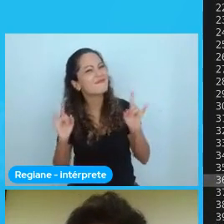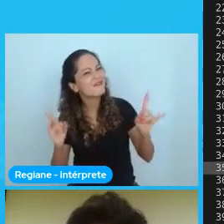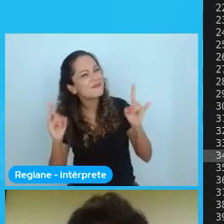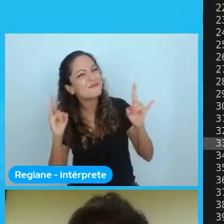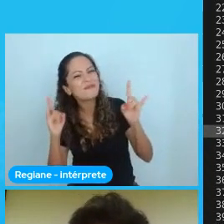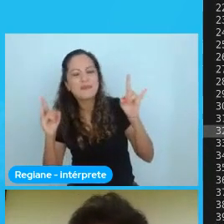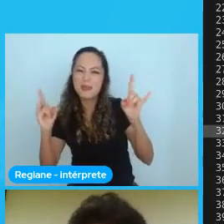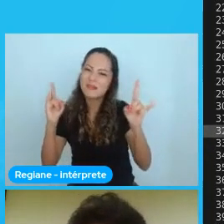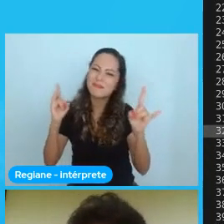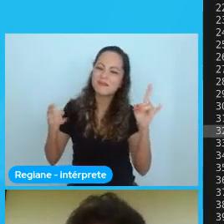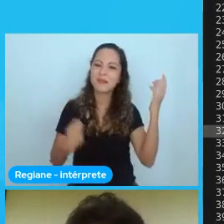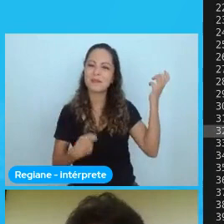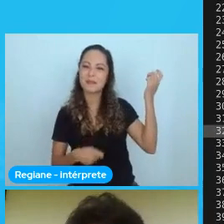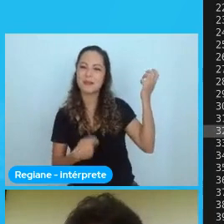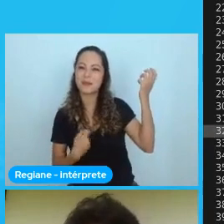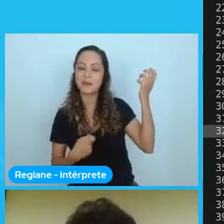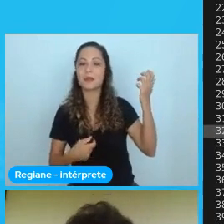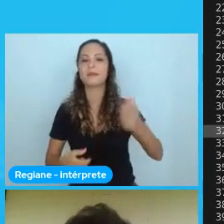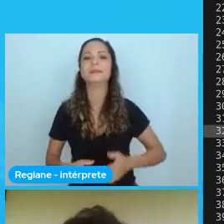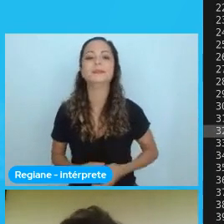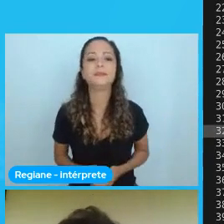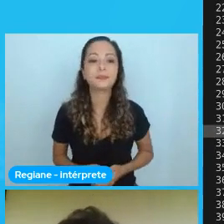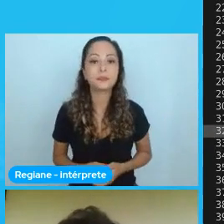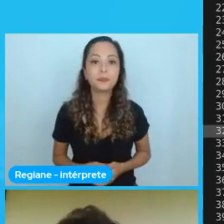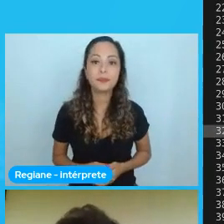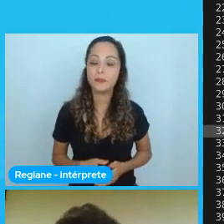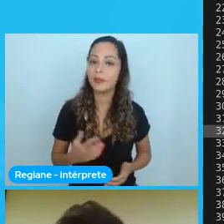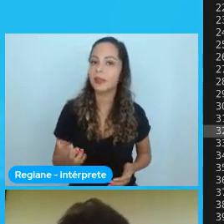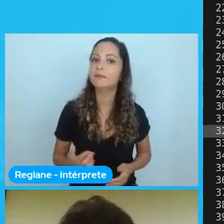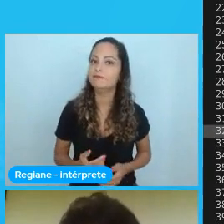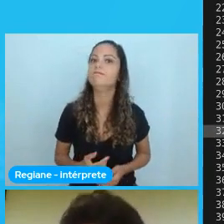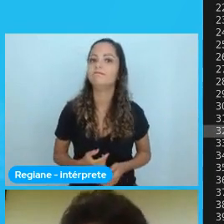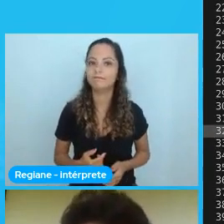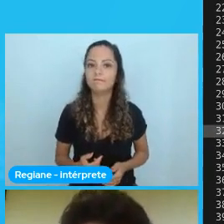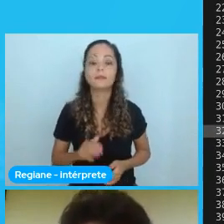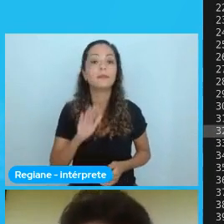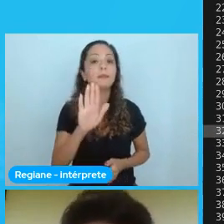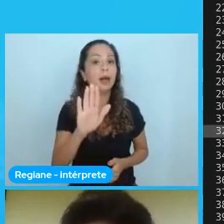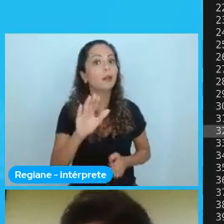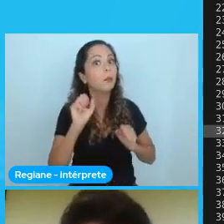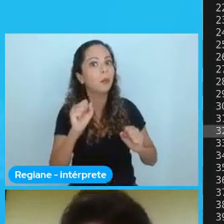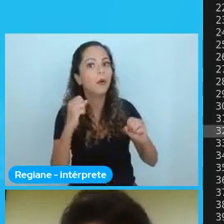Se eu solto a batida, não fica muito bom.